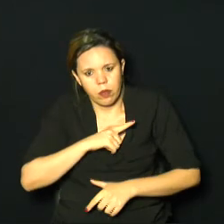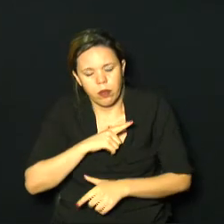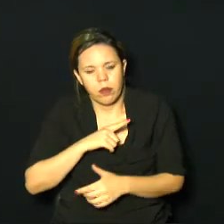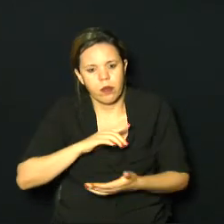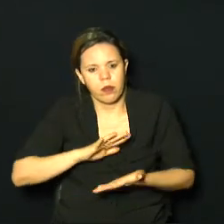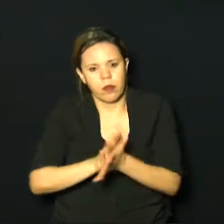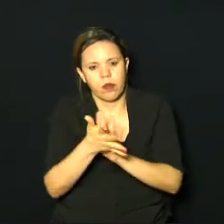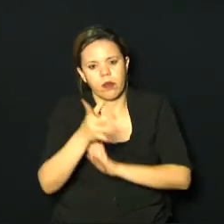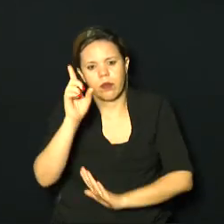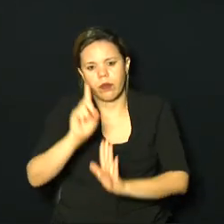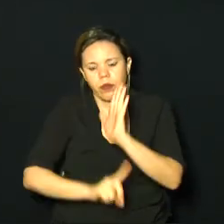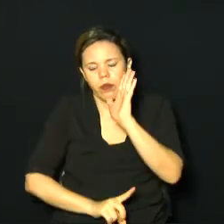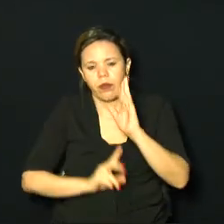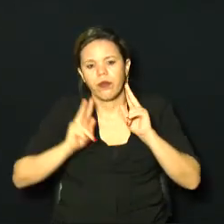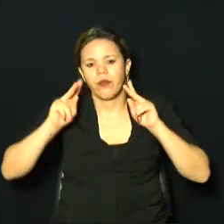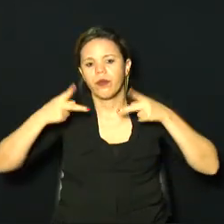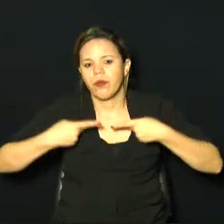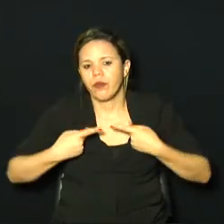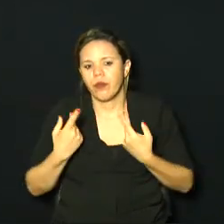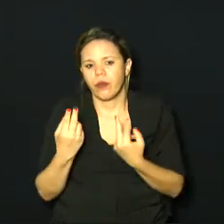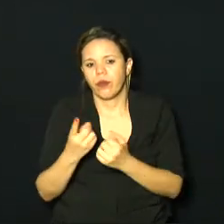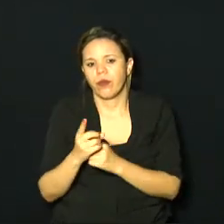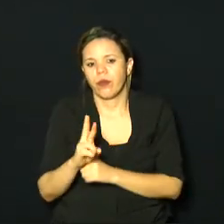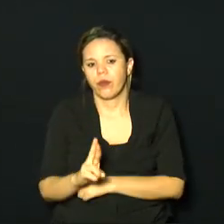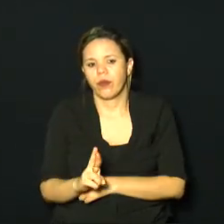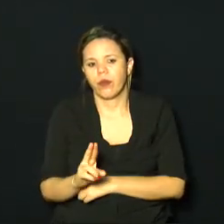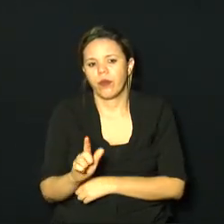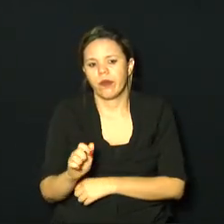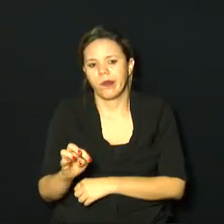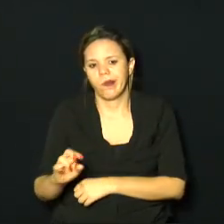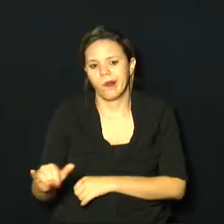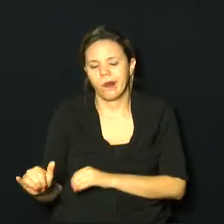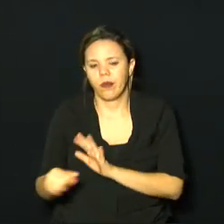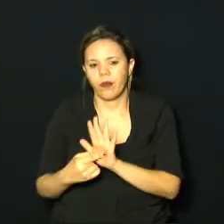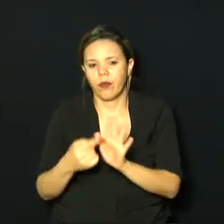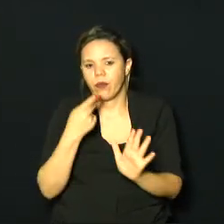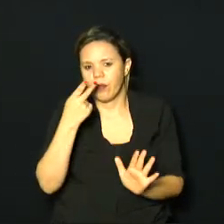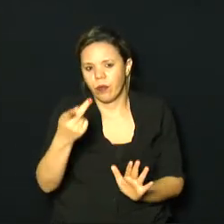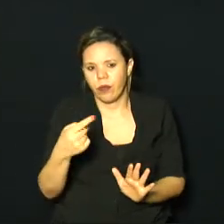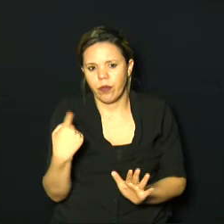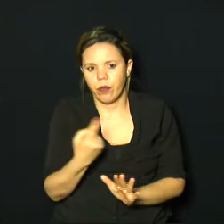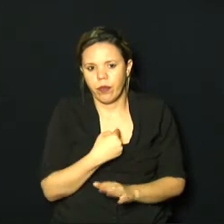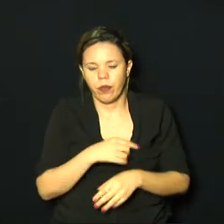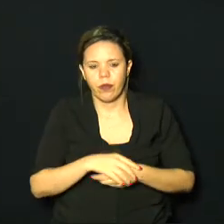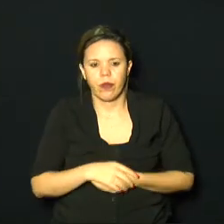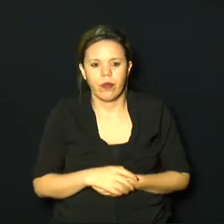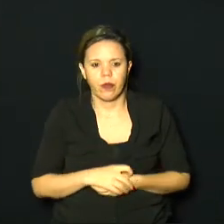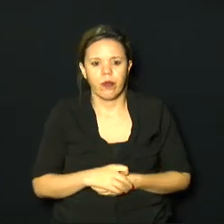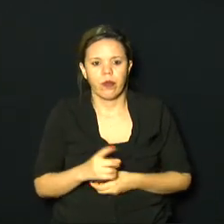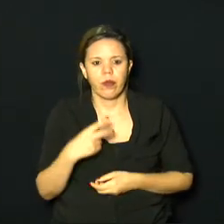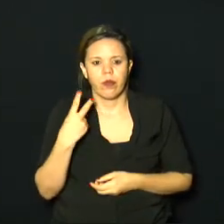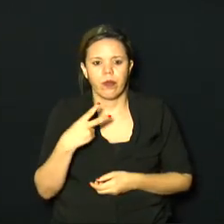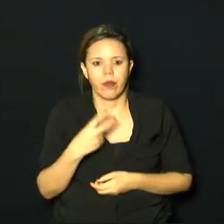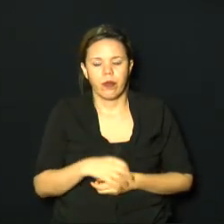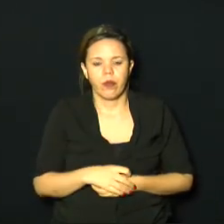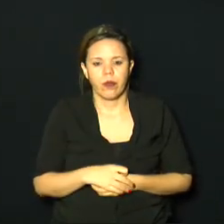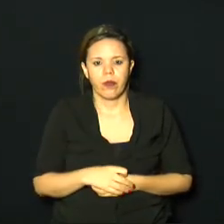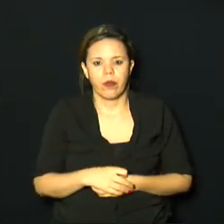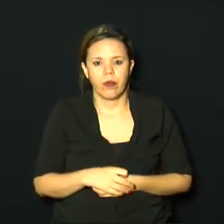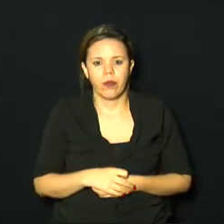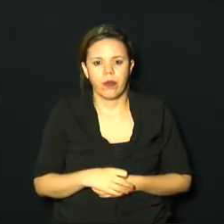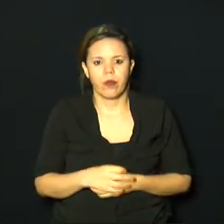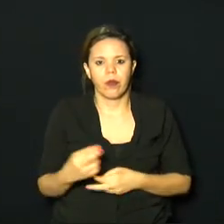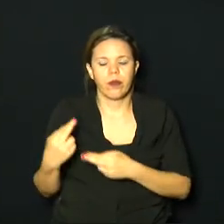aos direitos humanos, como o Dr. Gabriel aí apontou. Nos colocamos, vereador, em nome aí